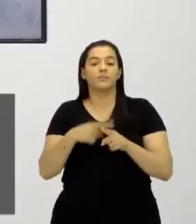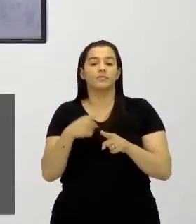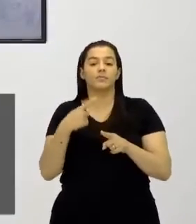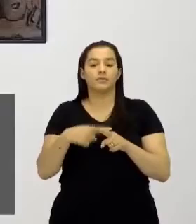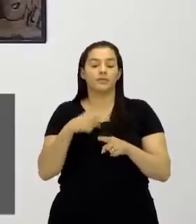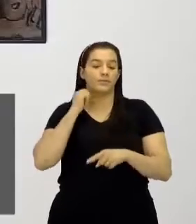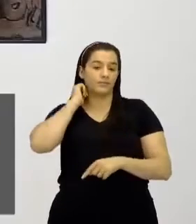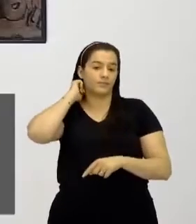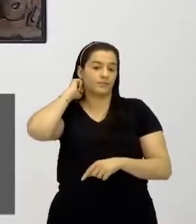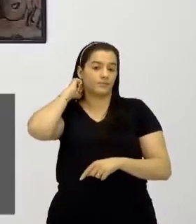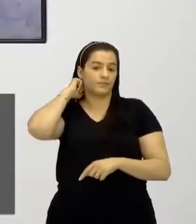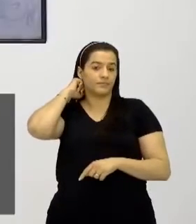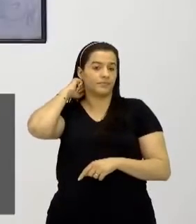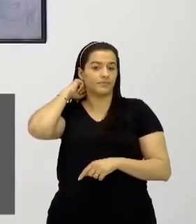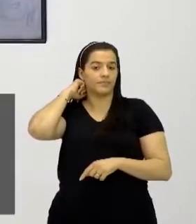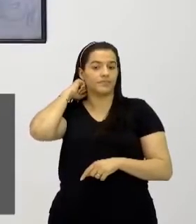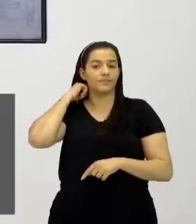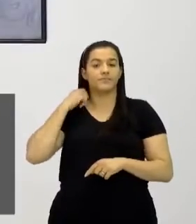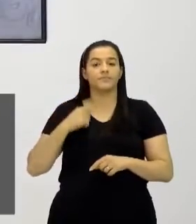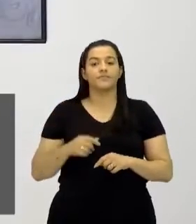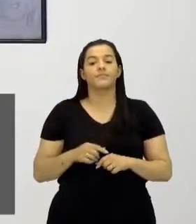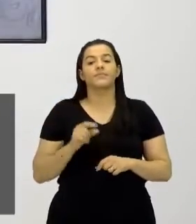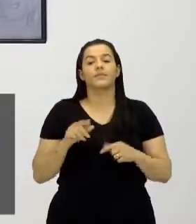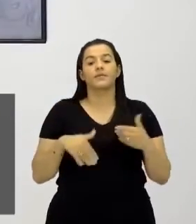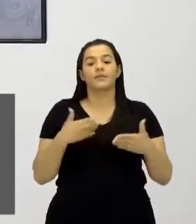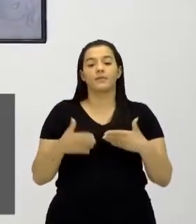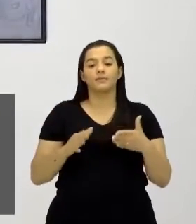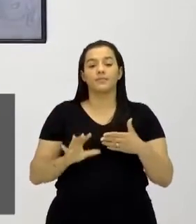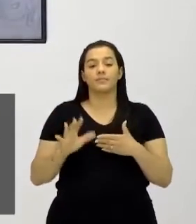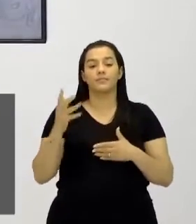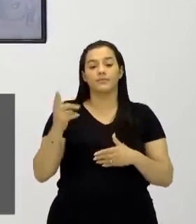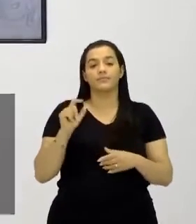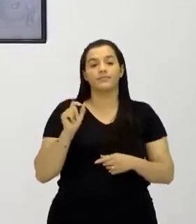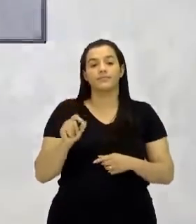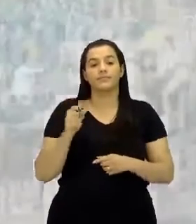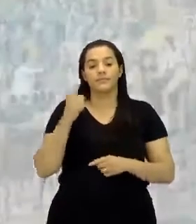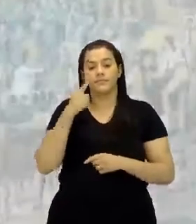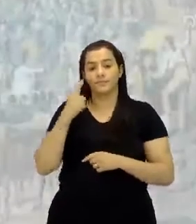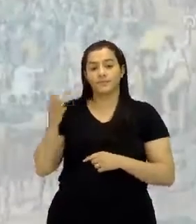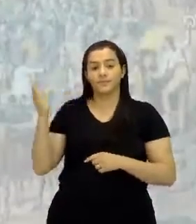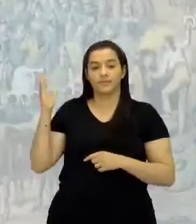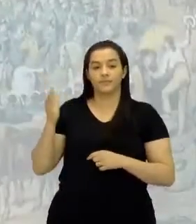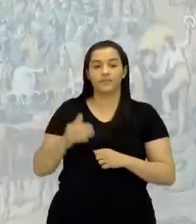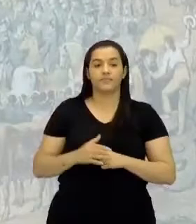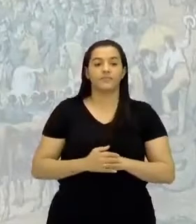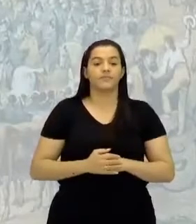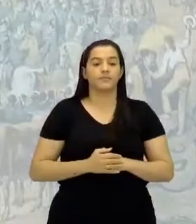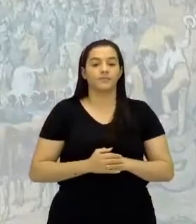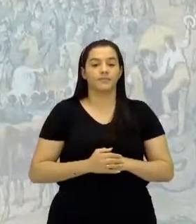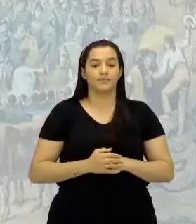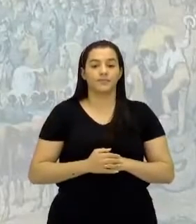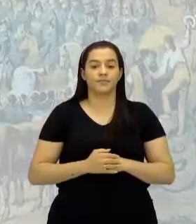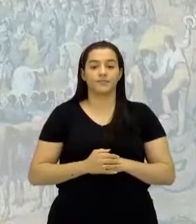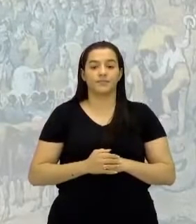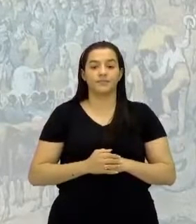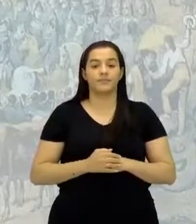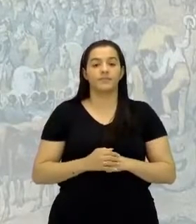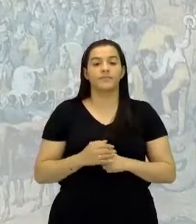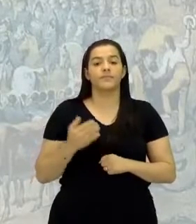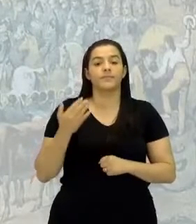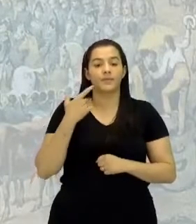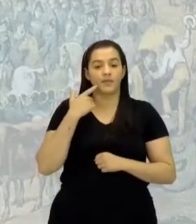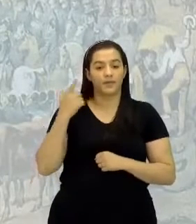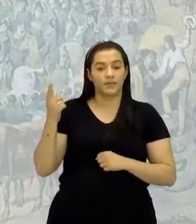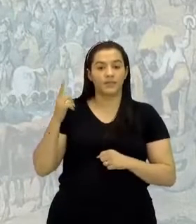que aconteceu para eles entrarem nesse movimento? E aí, na tela para vocês, olha só, eu falei para vocês então